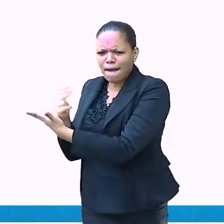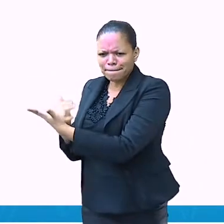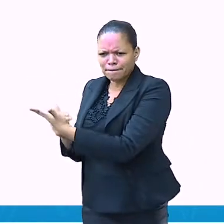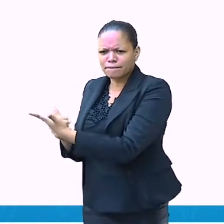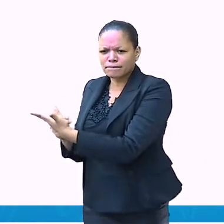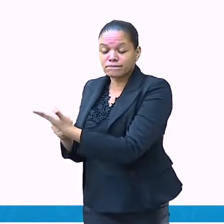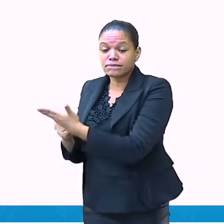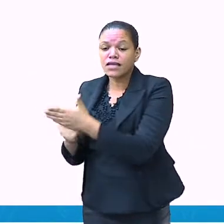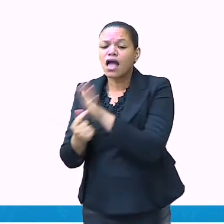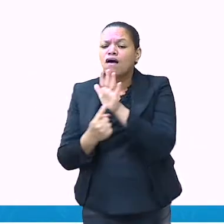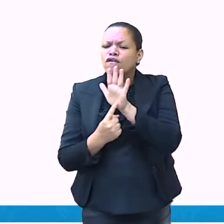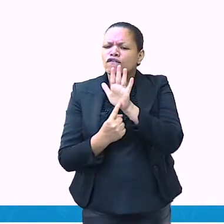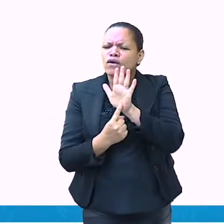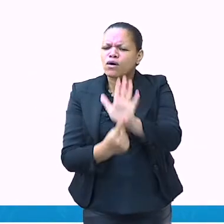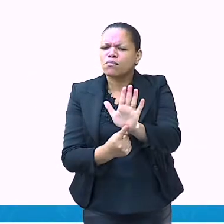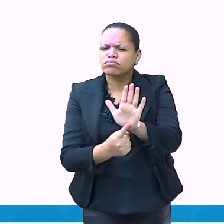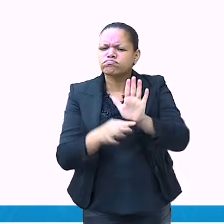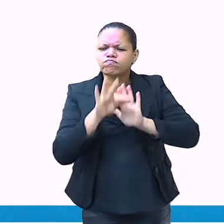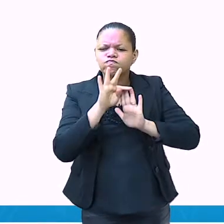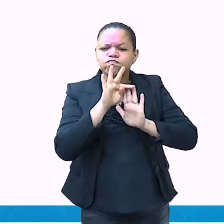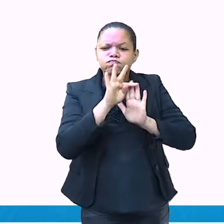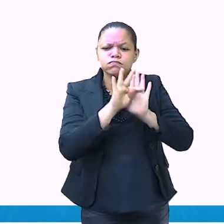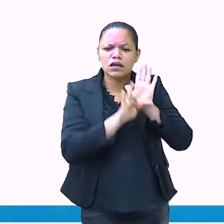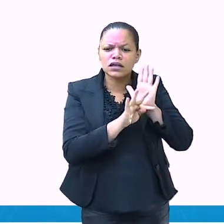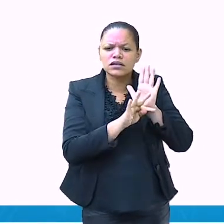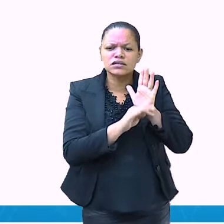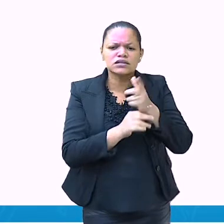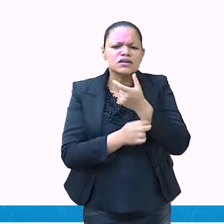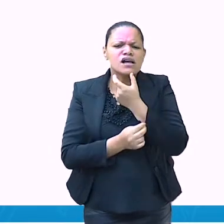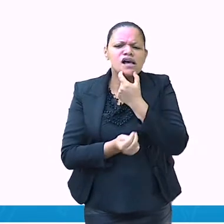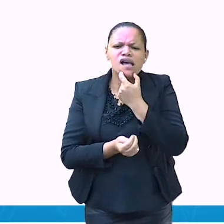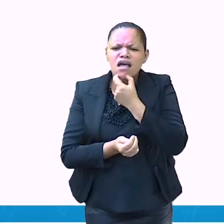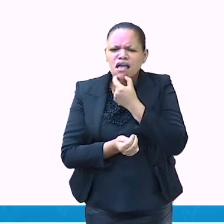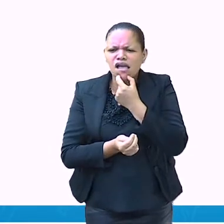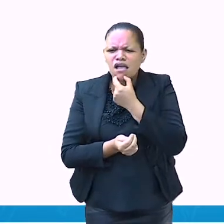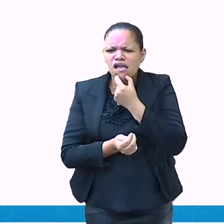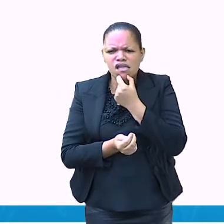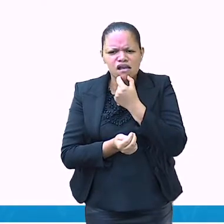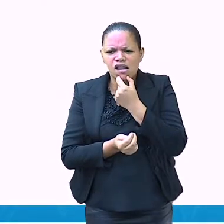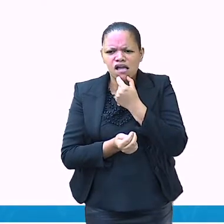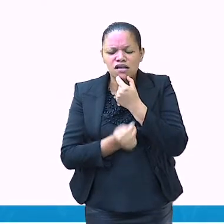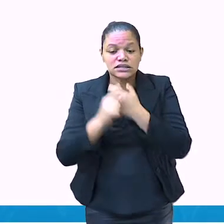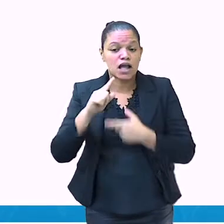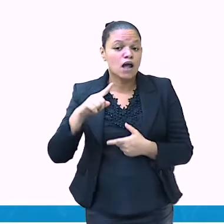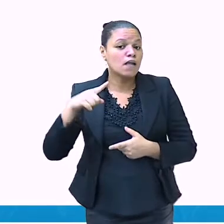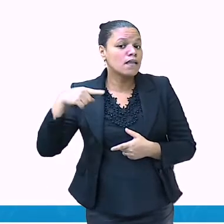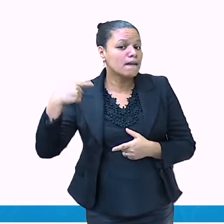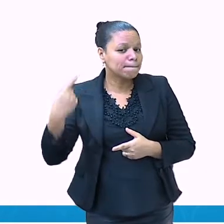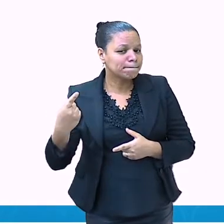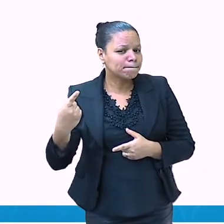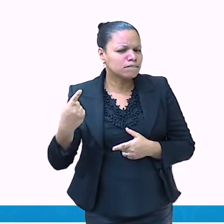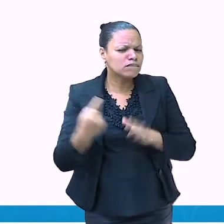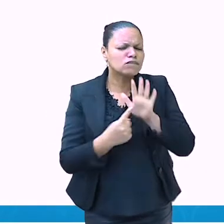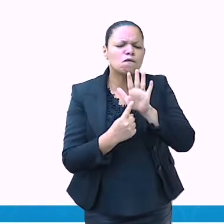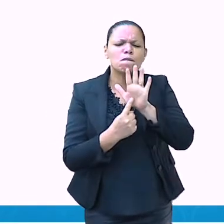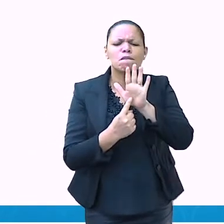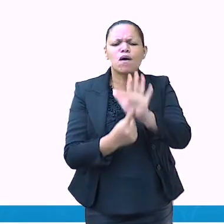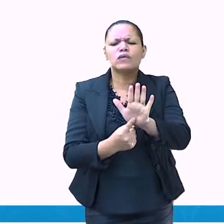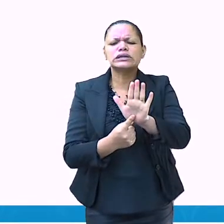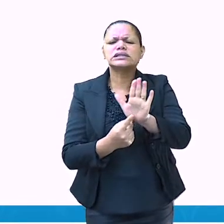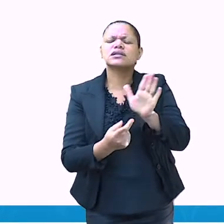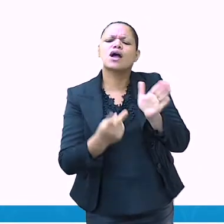família. Então, no texto diz assim: Martin Luther King Jr., the second child